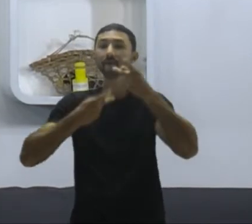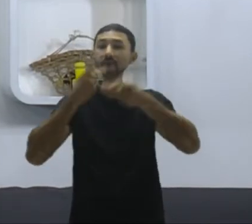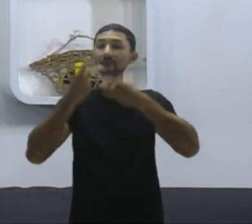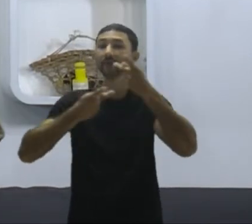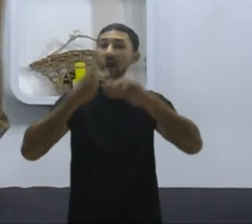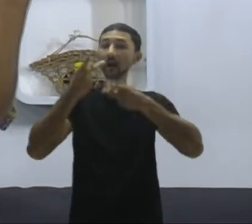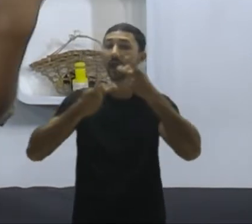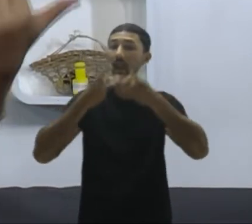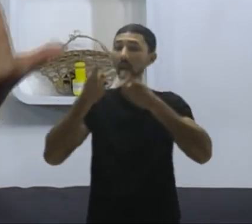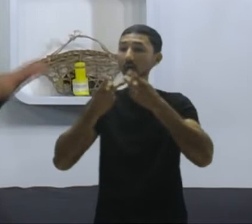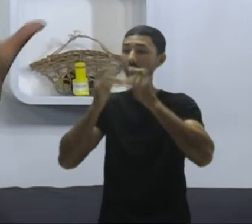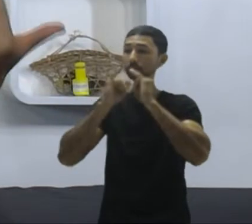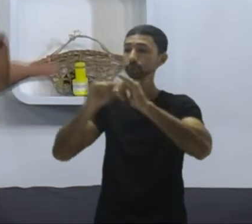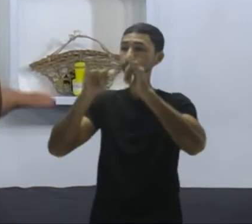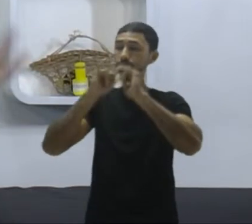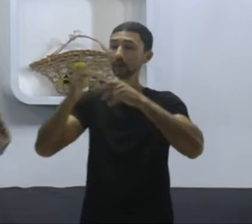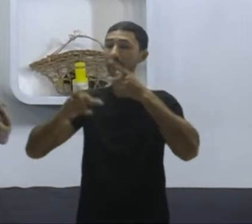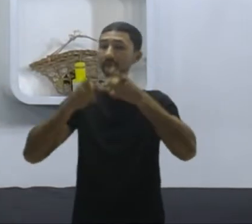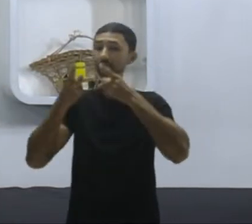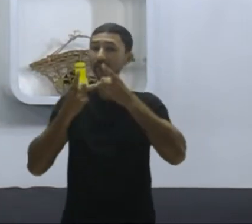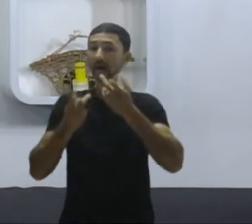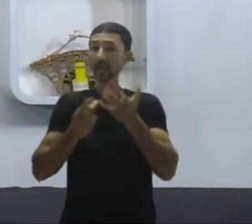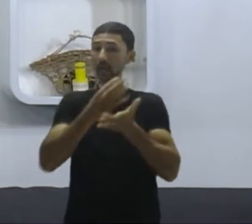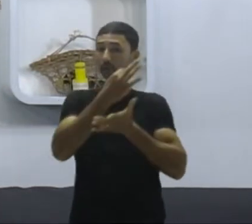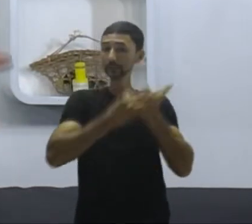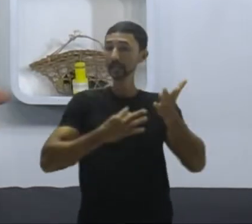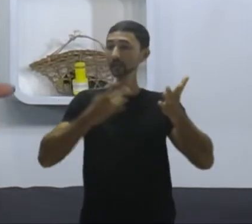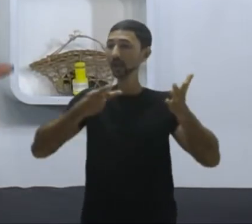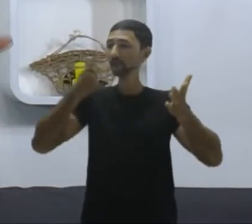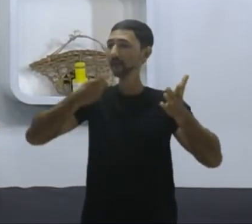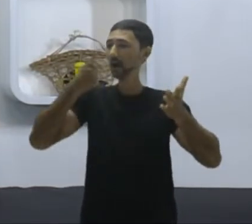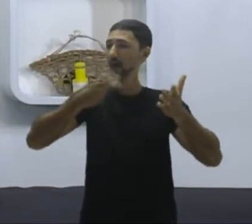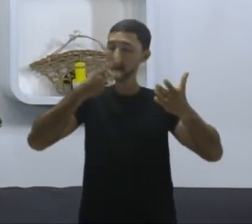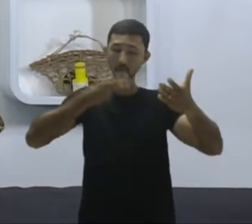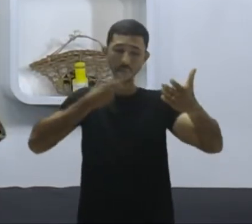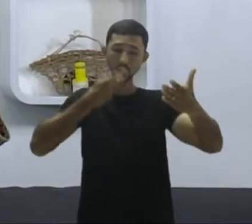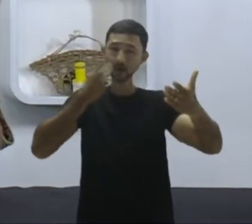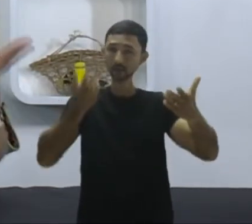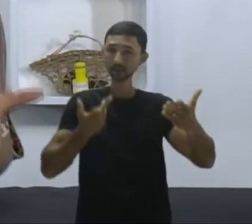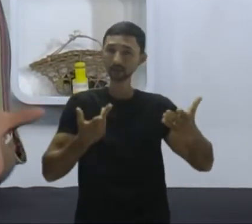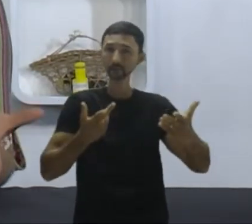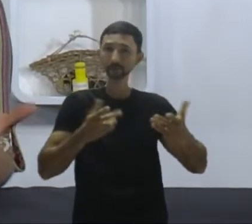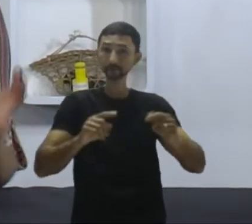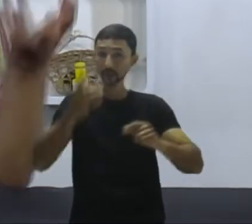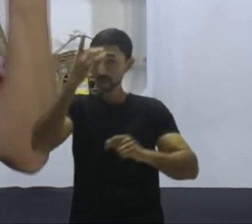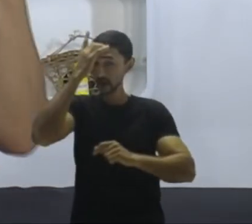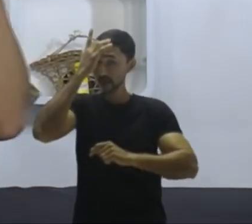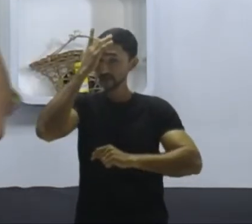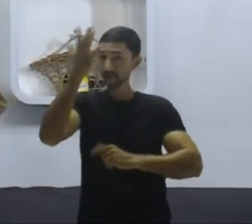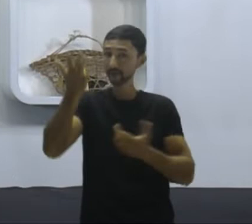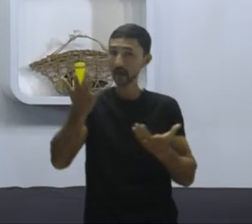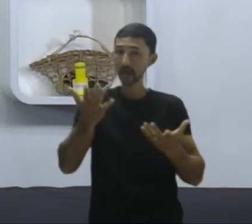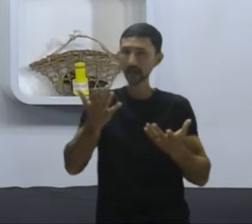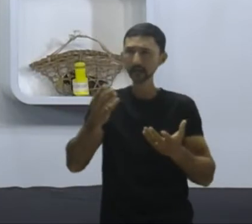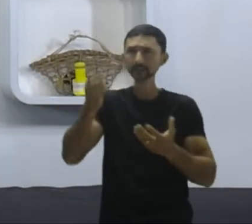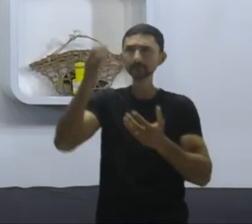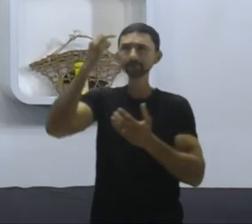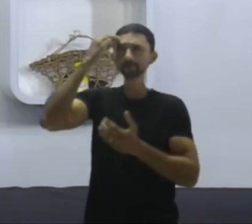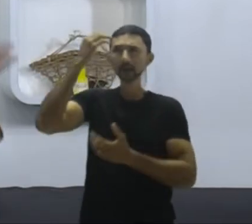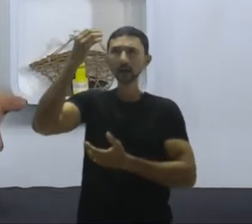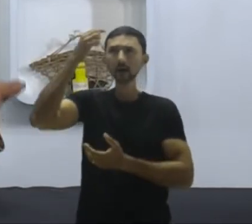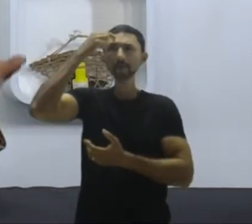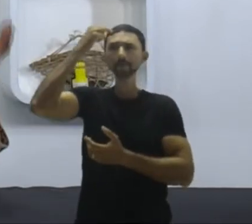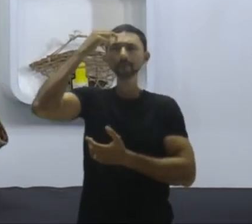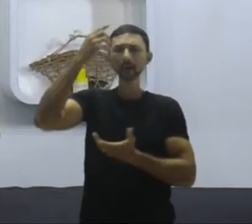A transmissão desses textos de forma oral. Então, como é mais fácil a memorização de